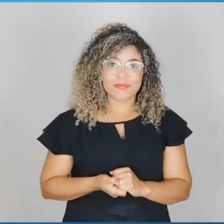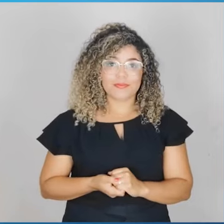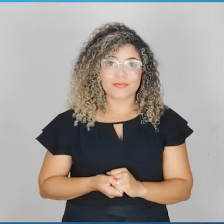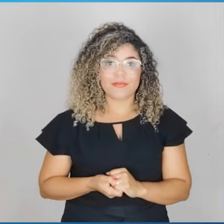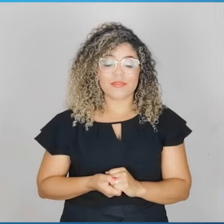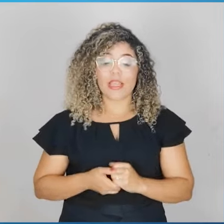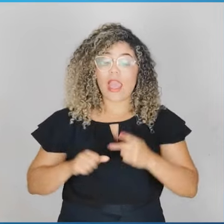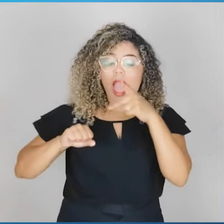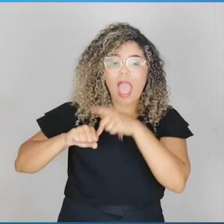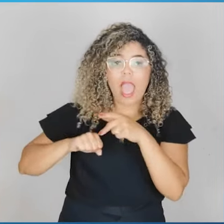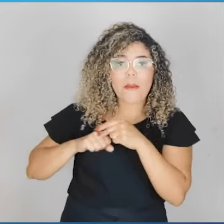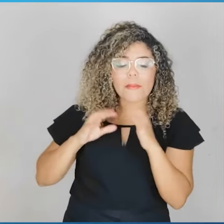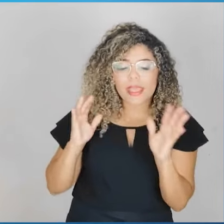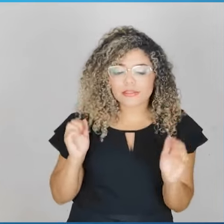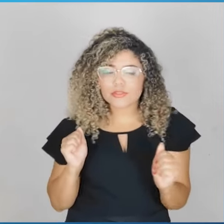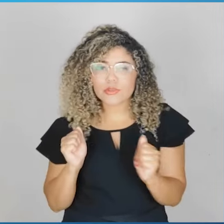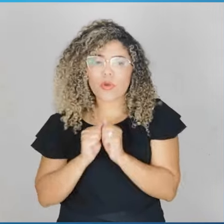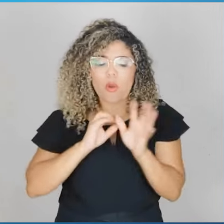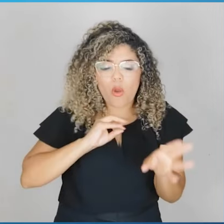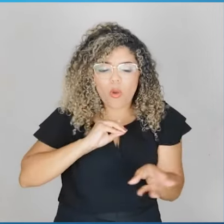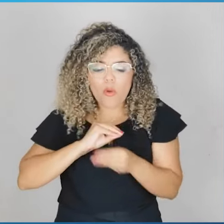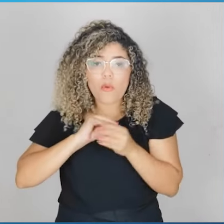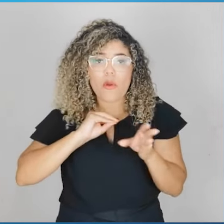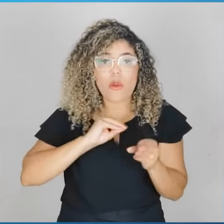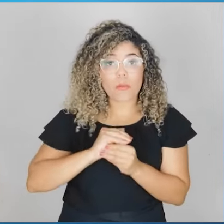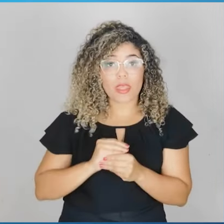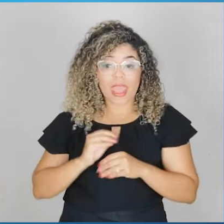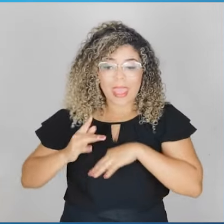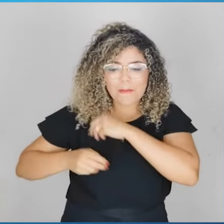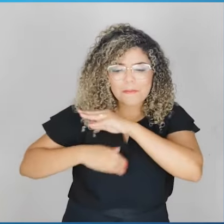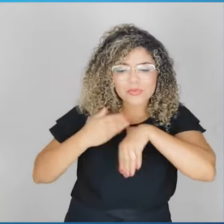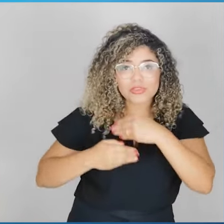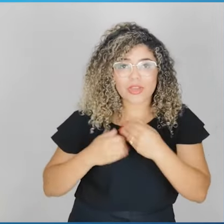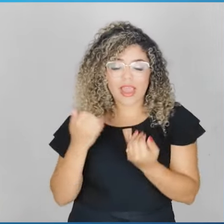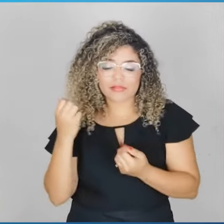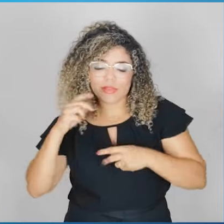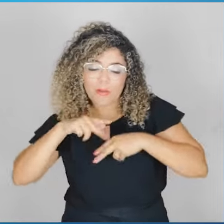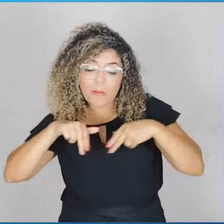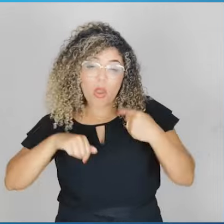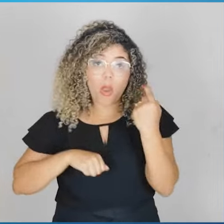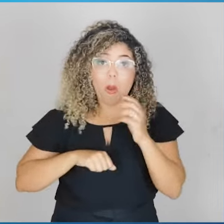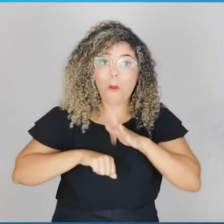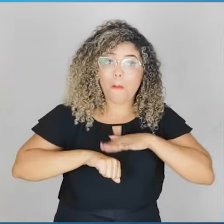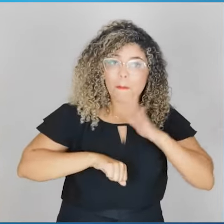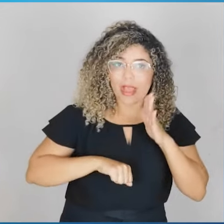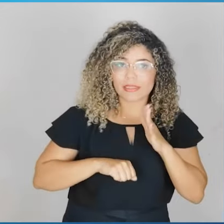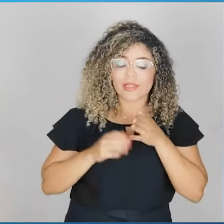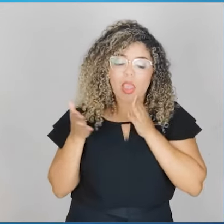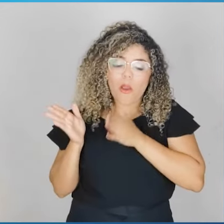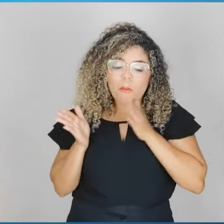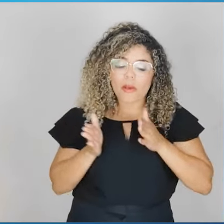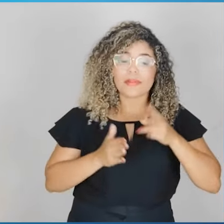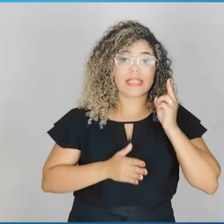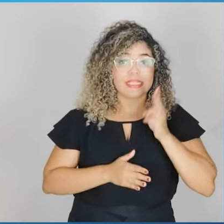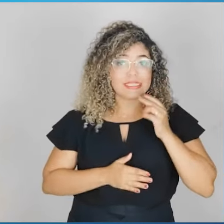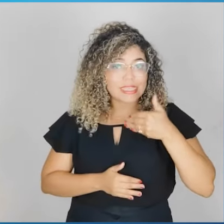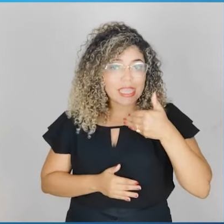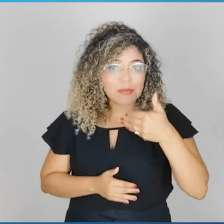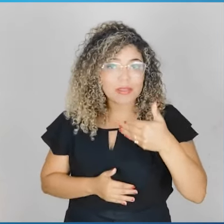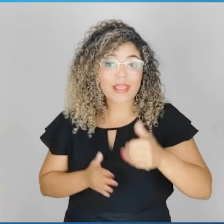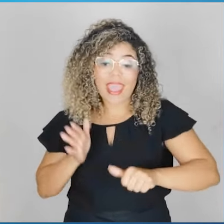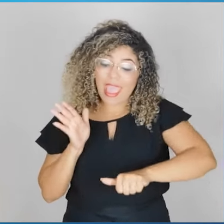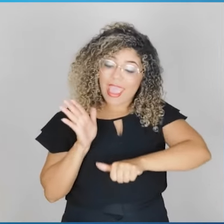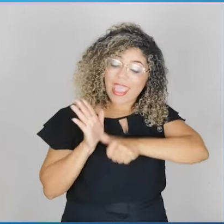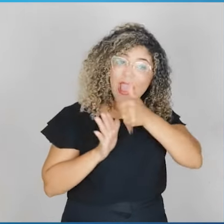As rochas são agregados naturais formados por um ou mais minerais. Seu processo de formação é contínuo e as primeiras